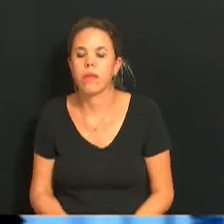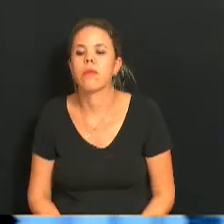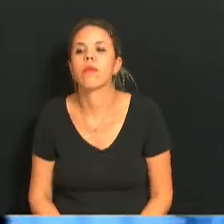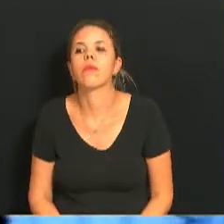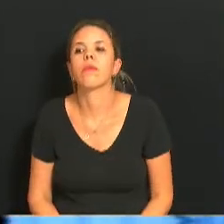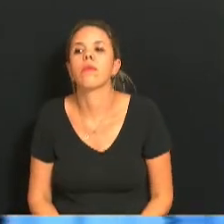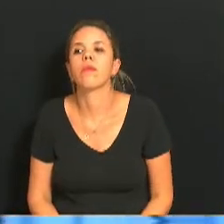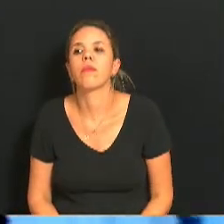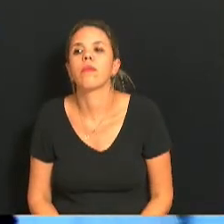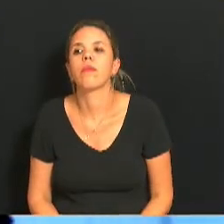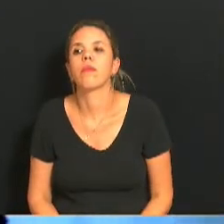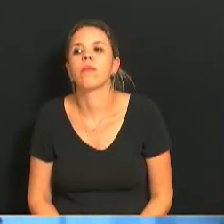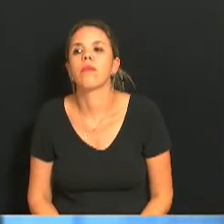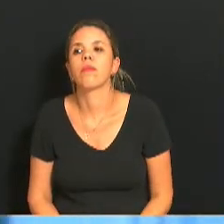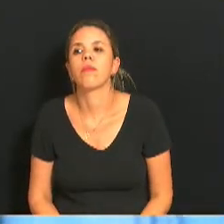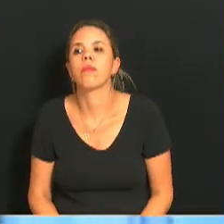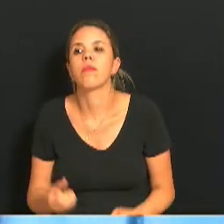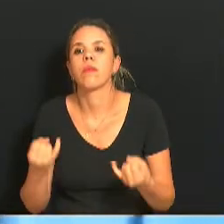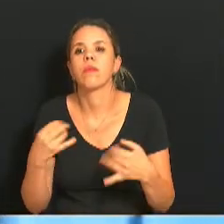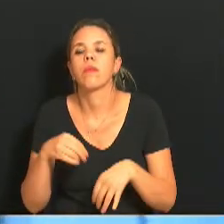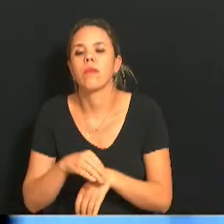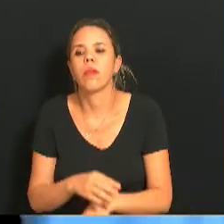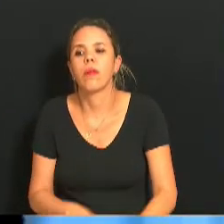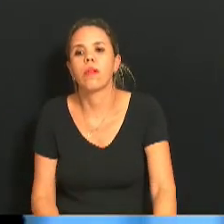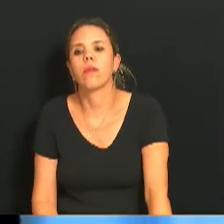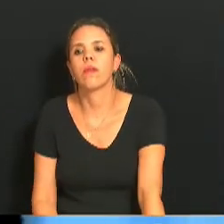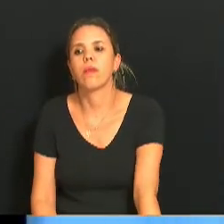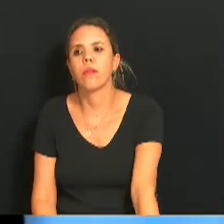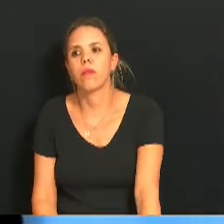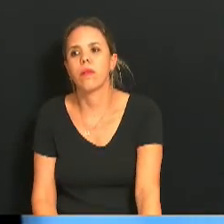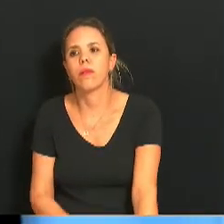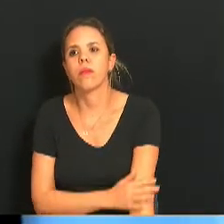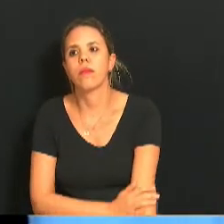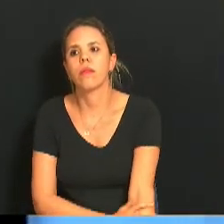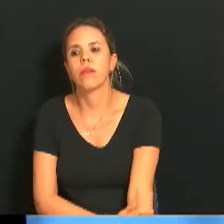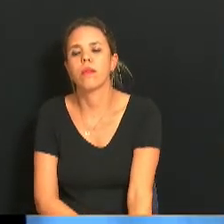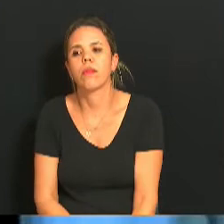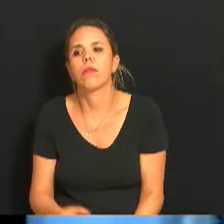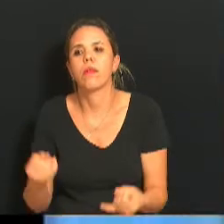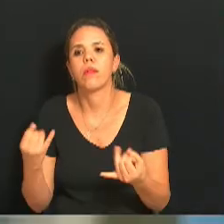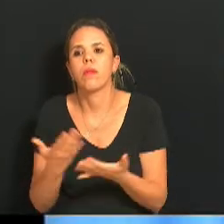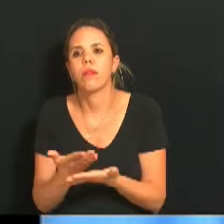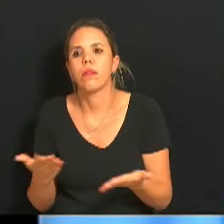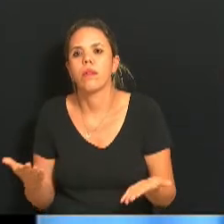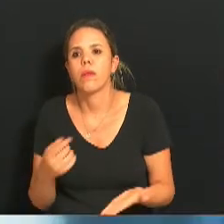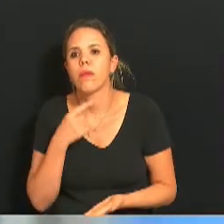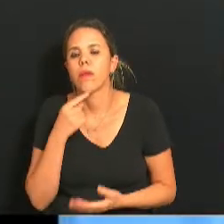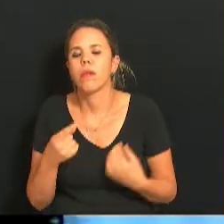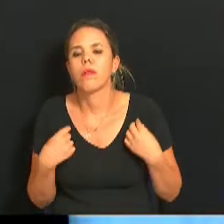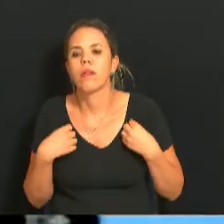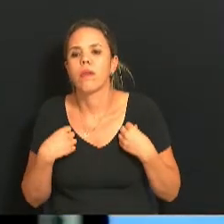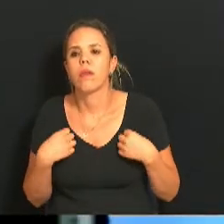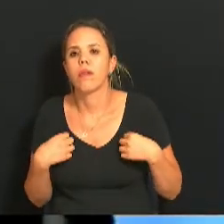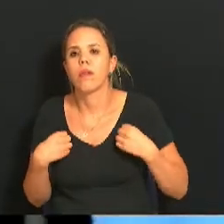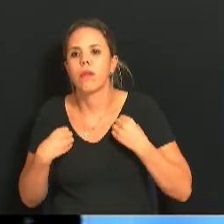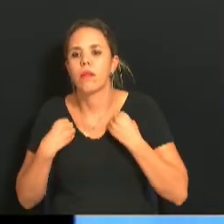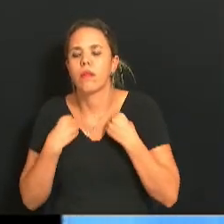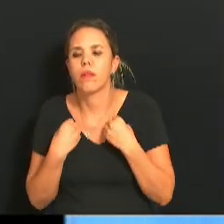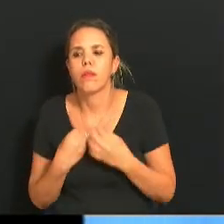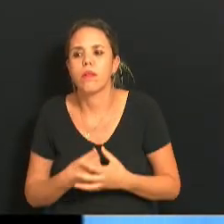só vou fazer esses dois esclarecimentos e vou passar a técnicos fácil esclarecimentos sobre a sua dúvida navegador a vida